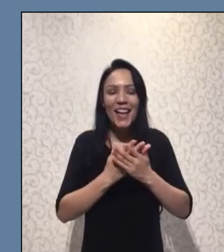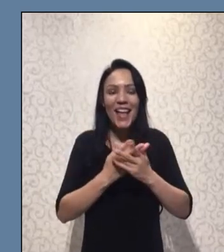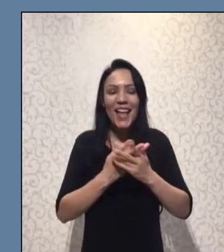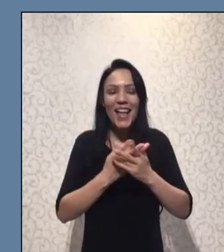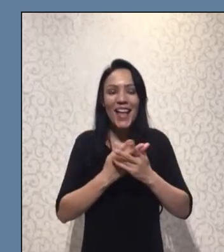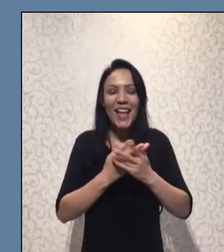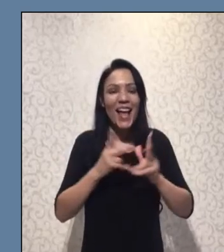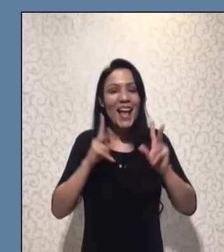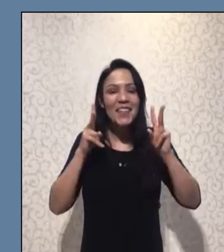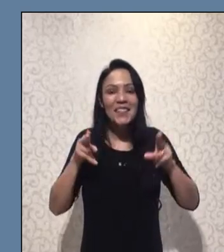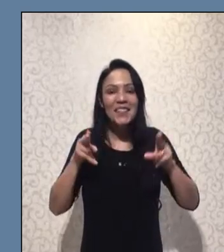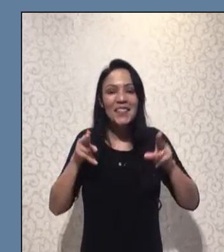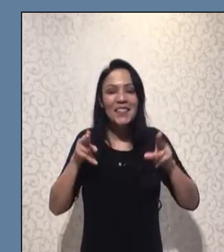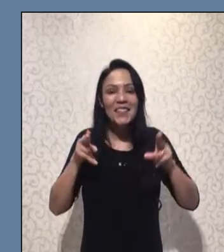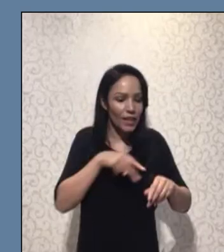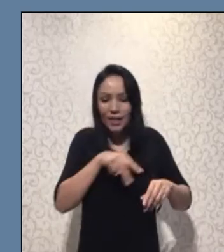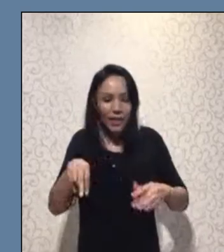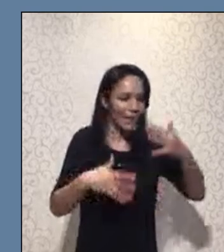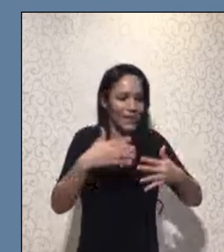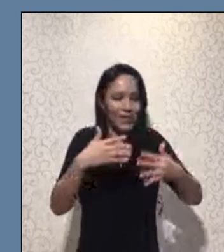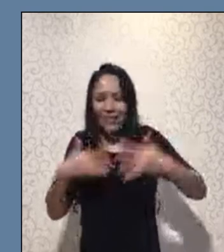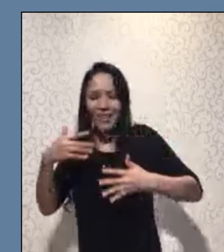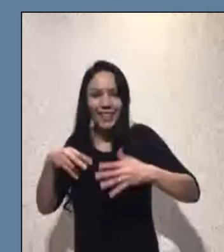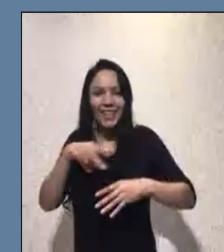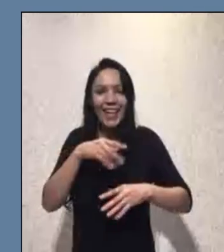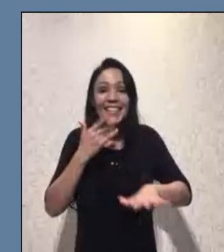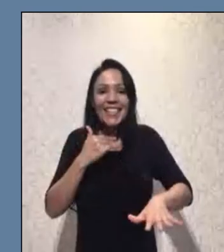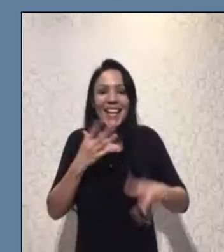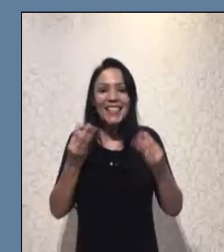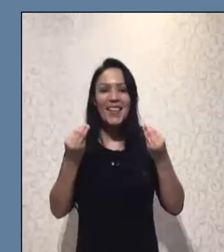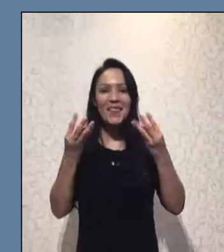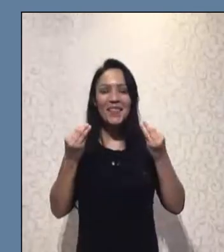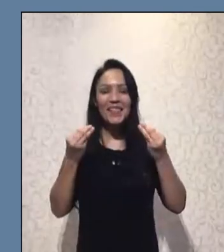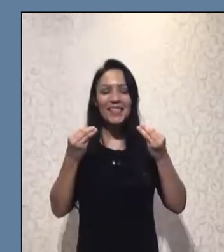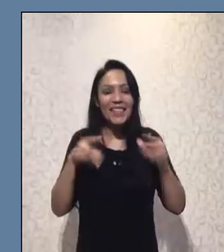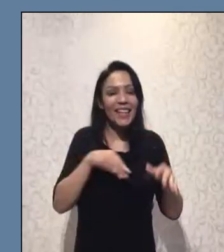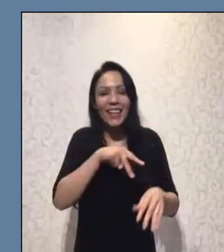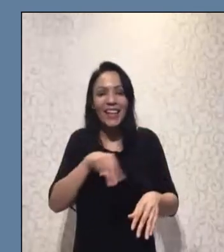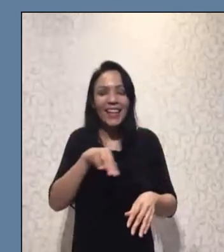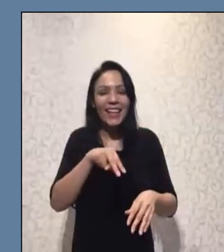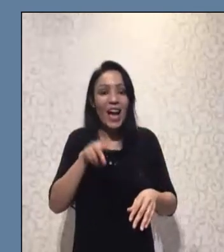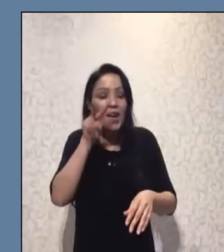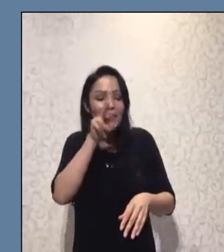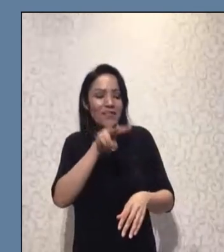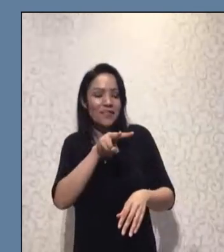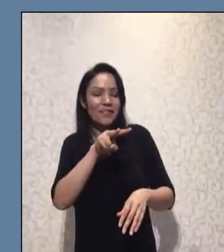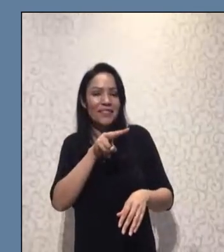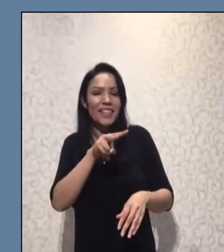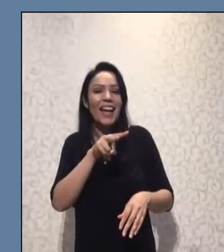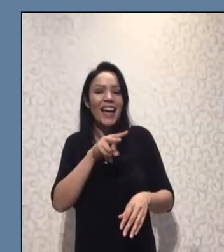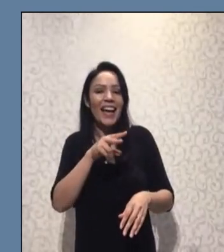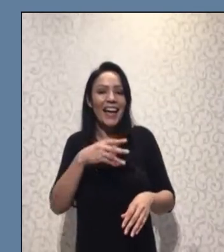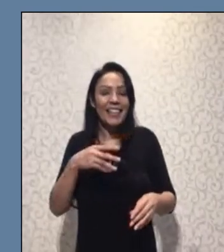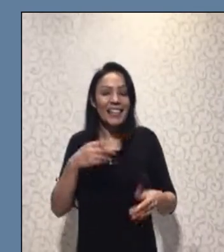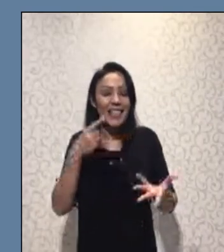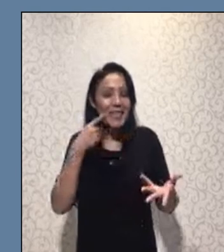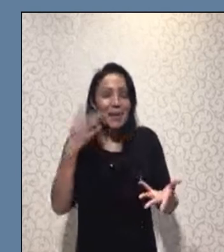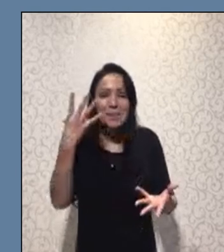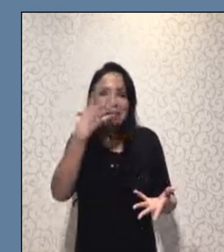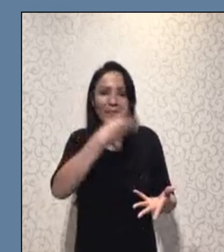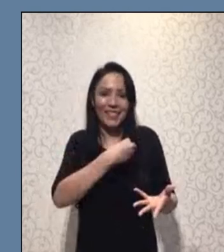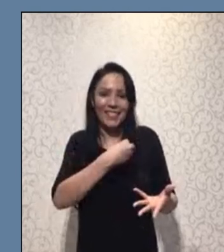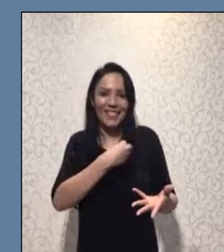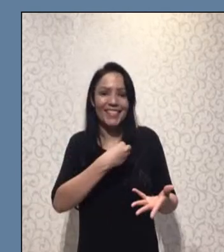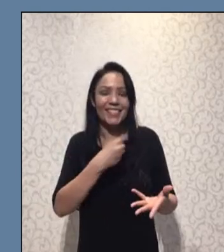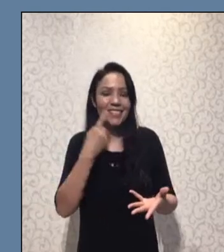de crianças de variadas idades, e isso nos permitia flagrar cenas belíssimas, belíssima, né? A começar